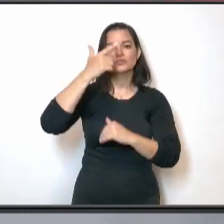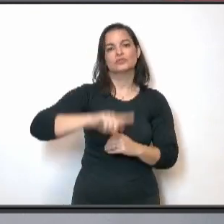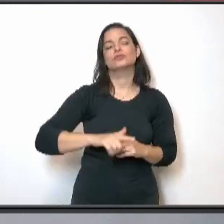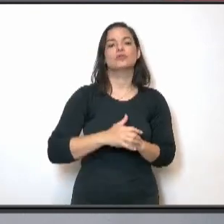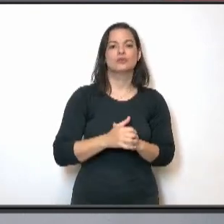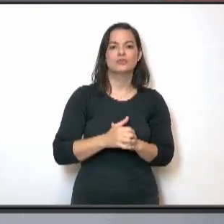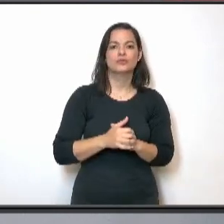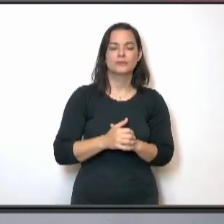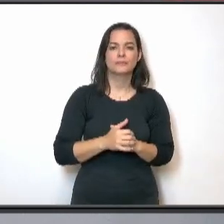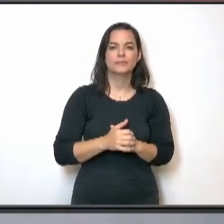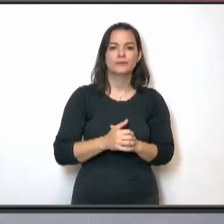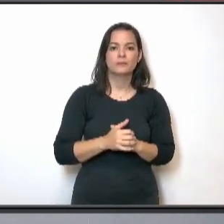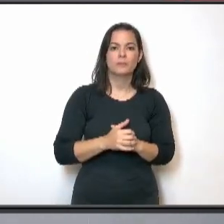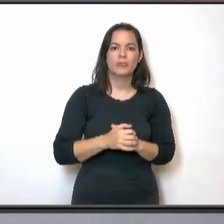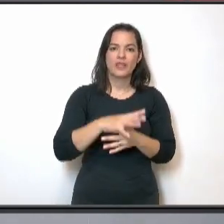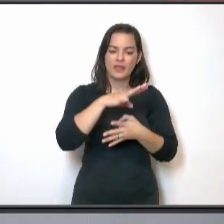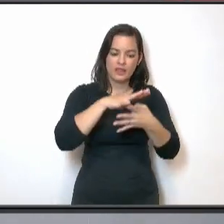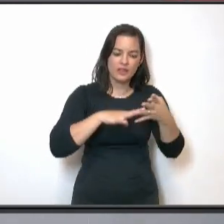ele lança fora as redes.